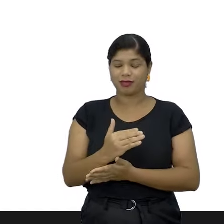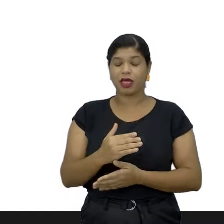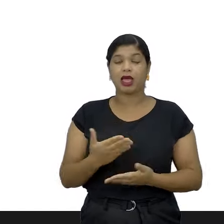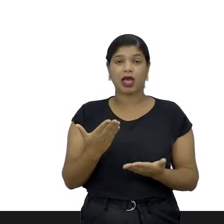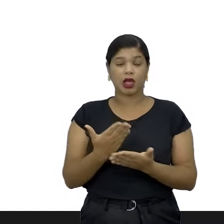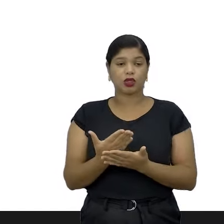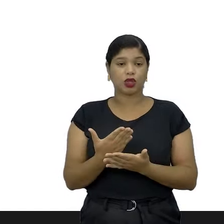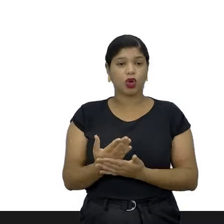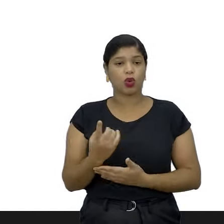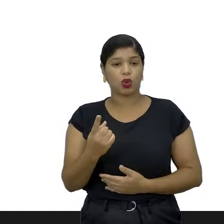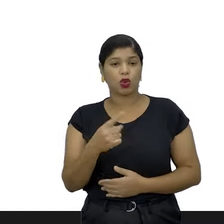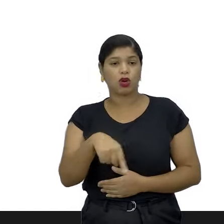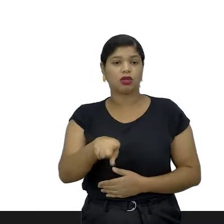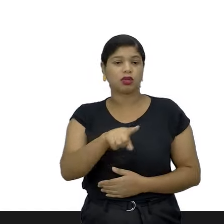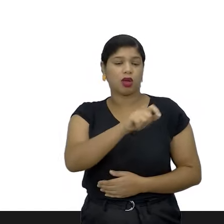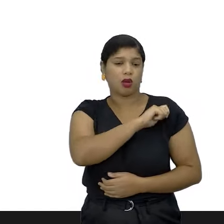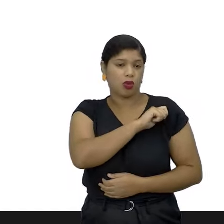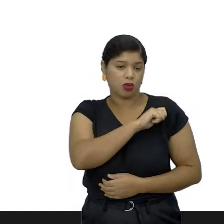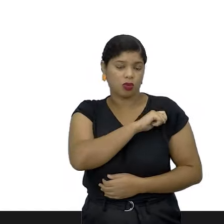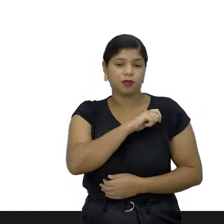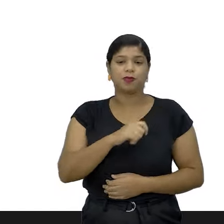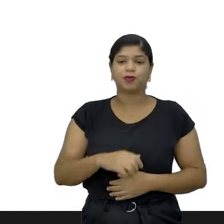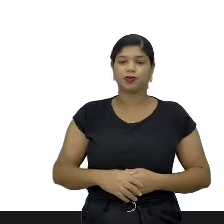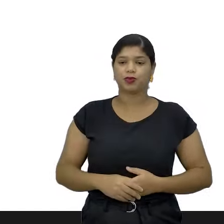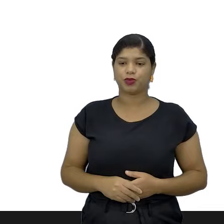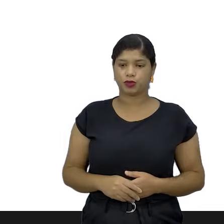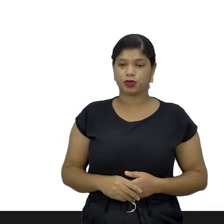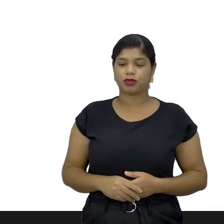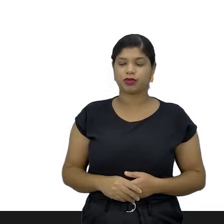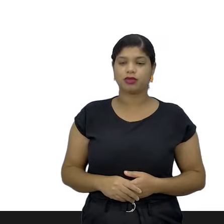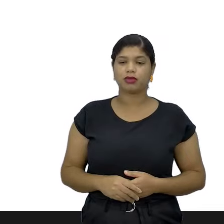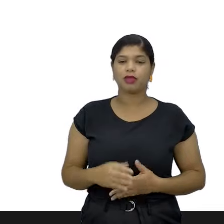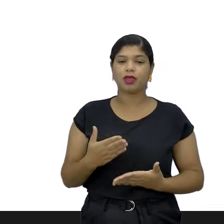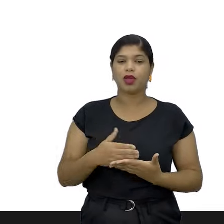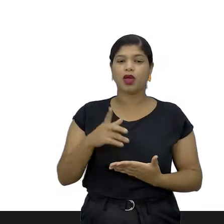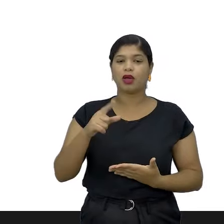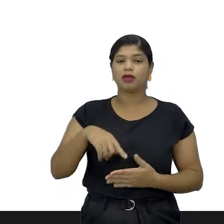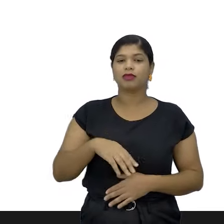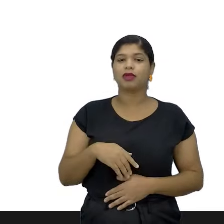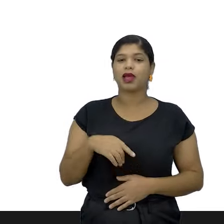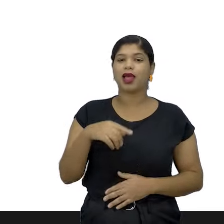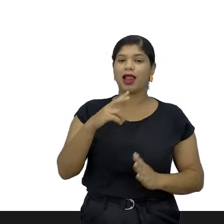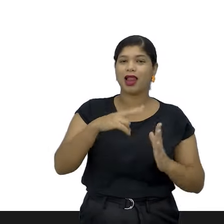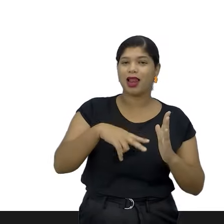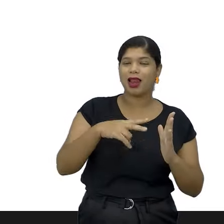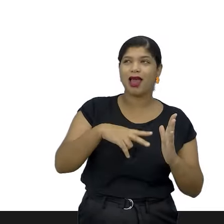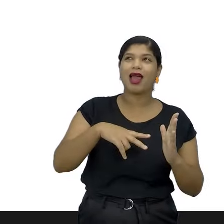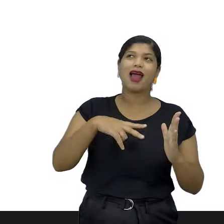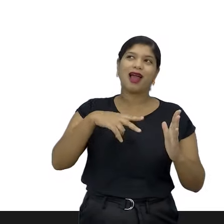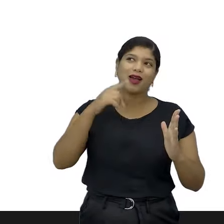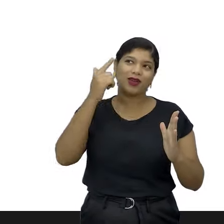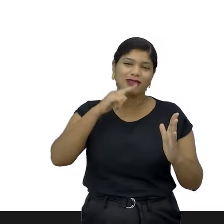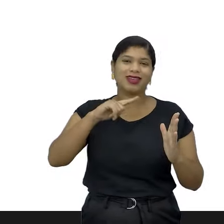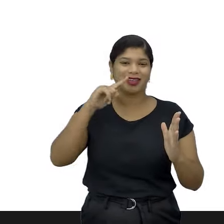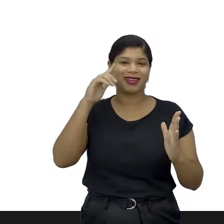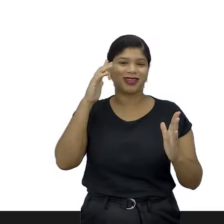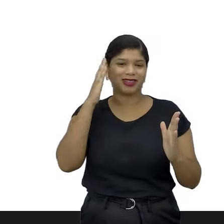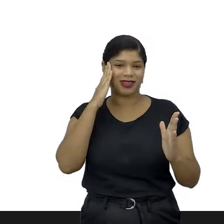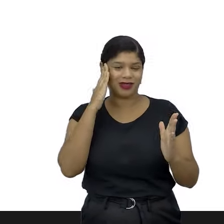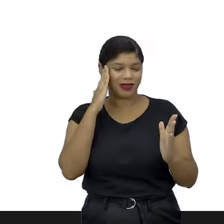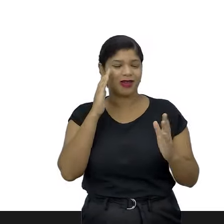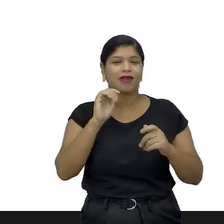aula 1, os estudantes farão aí, a aula se chama Ler para Aprender Como Fazer. Então, os estudantes vão